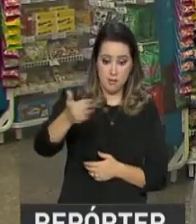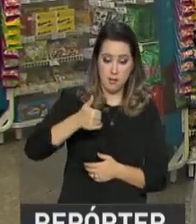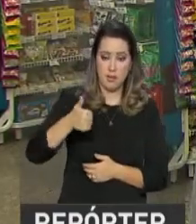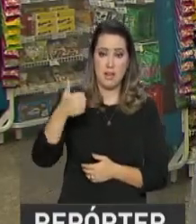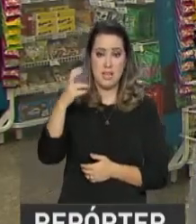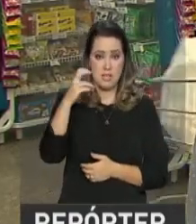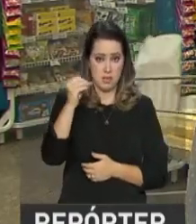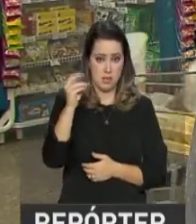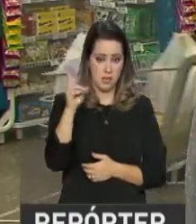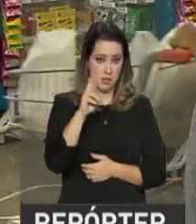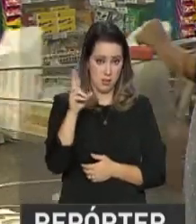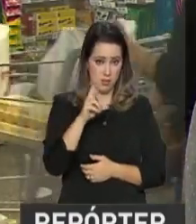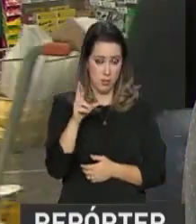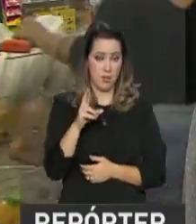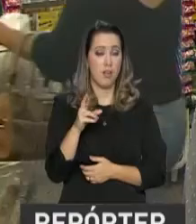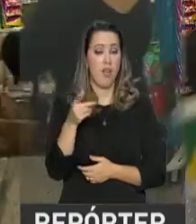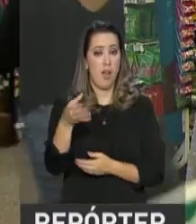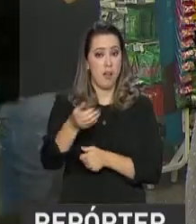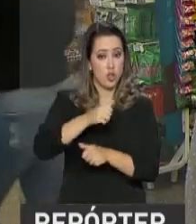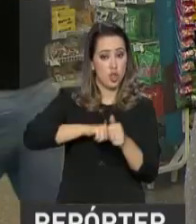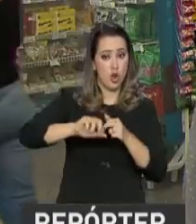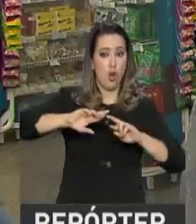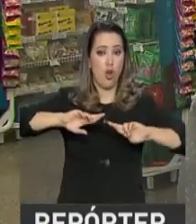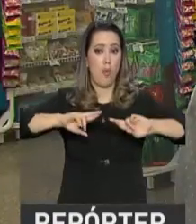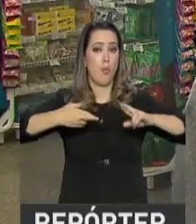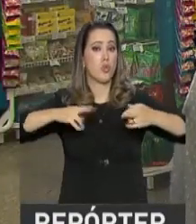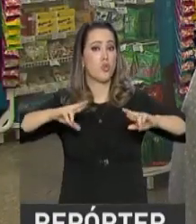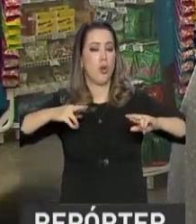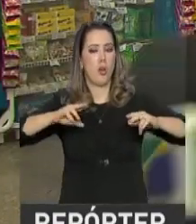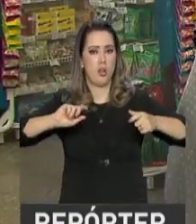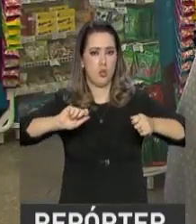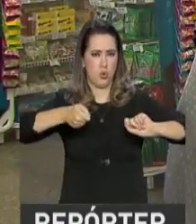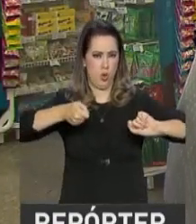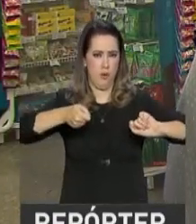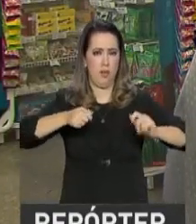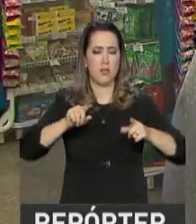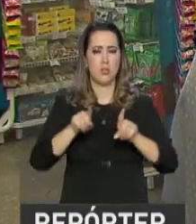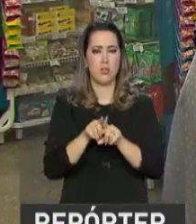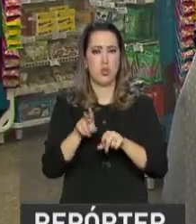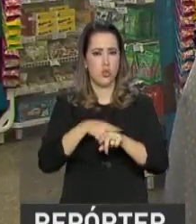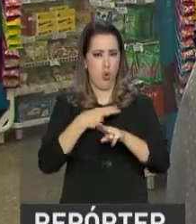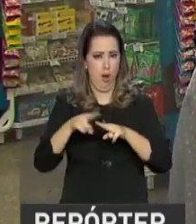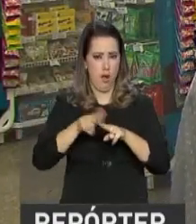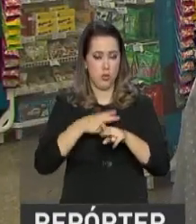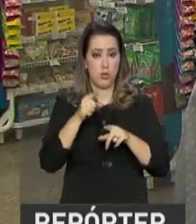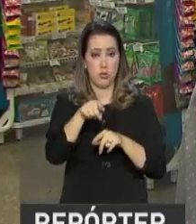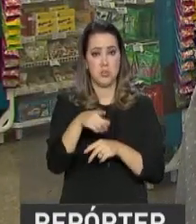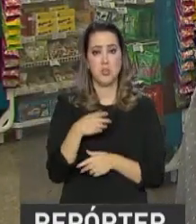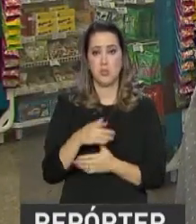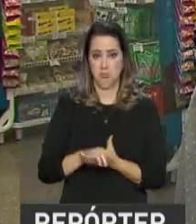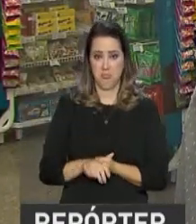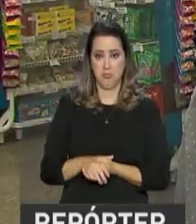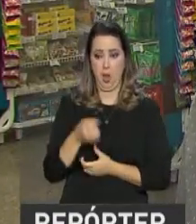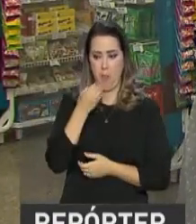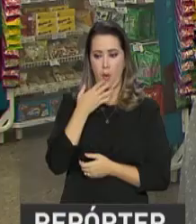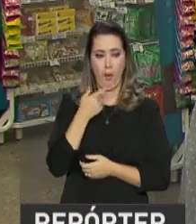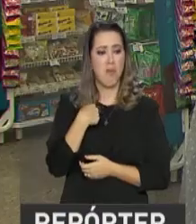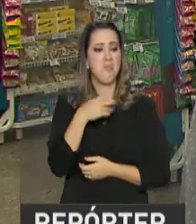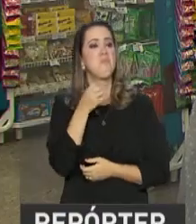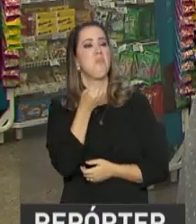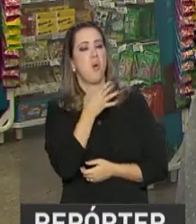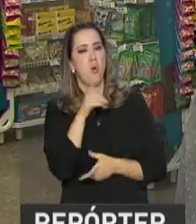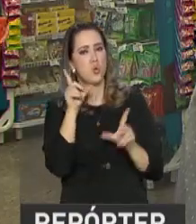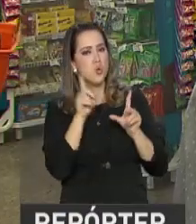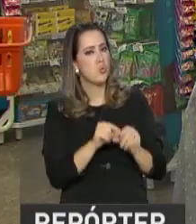R$ 150 ganhava caixa de chocolate. E tem gerado resultado? Ah, com certeza. Isso tem, inclusive, minimizado grande parte dos nossos